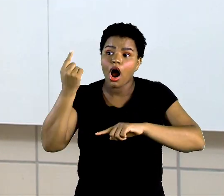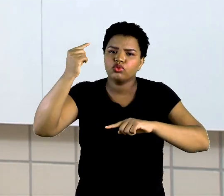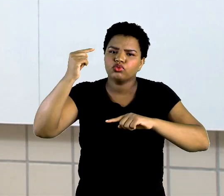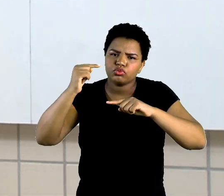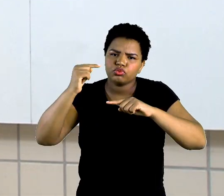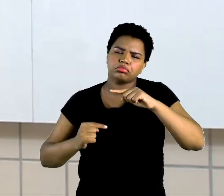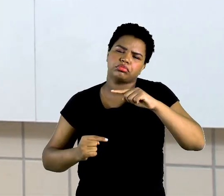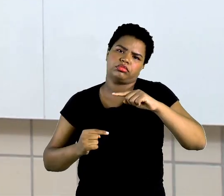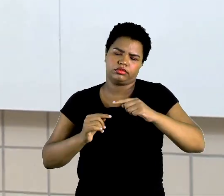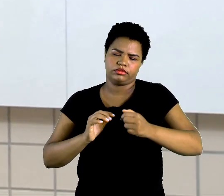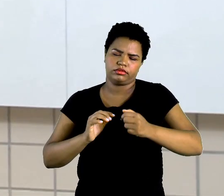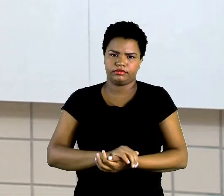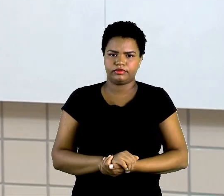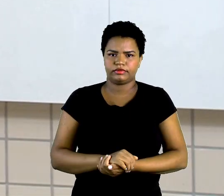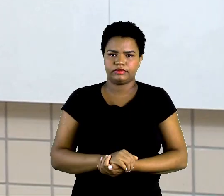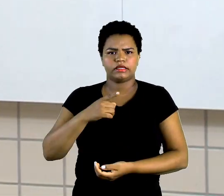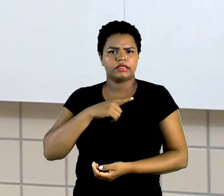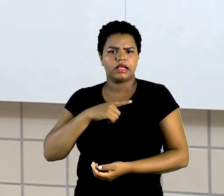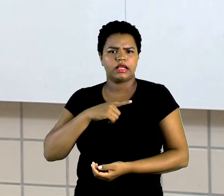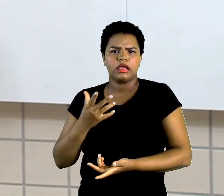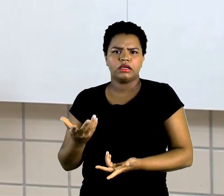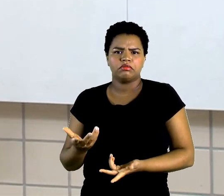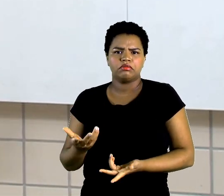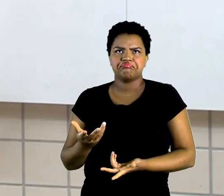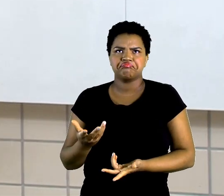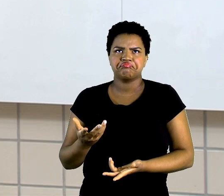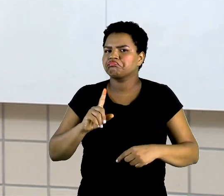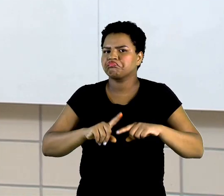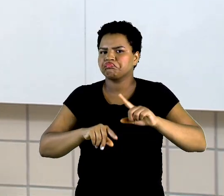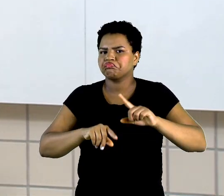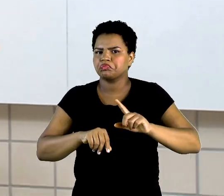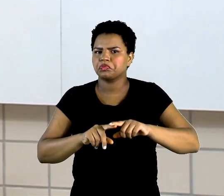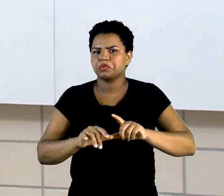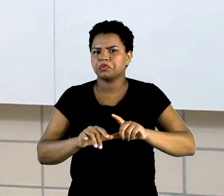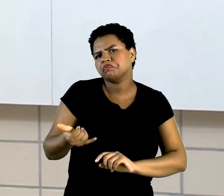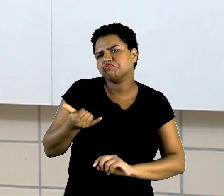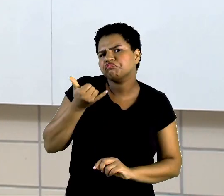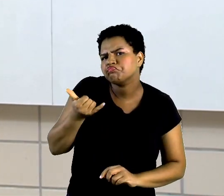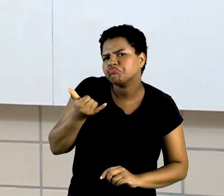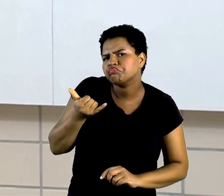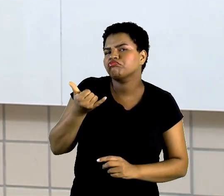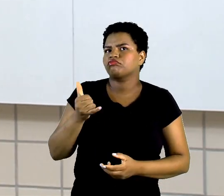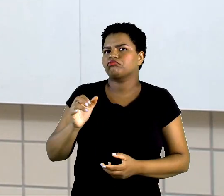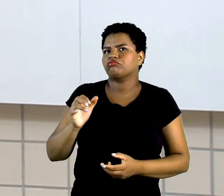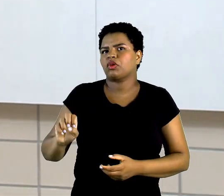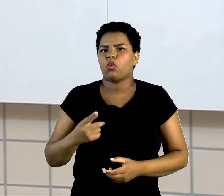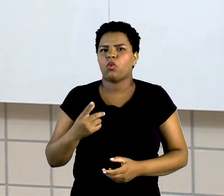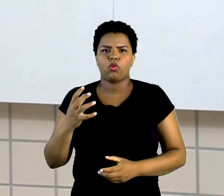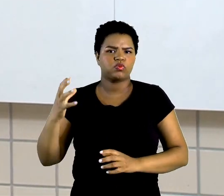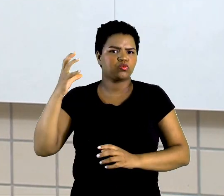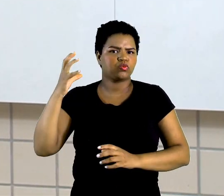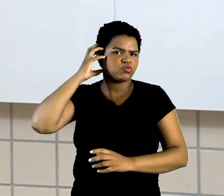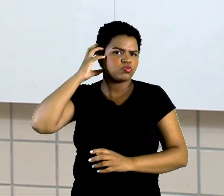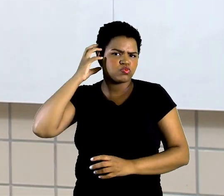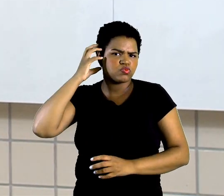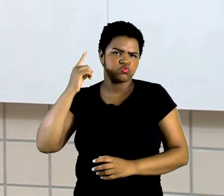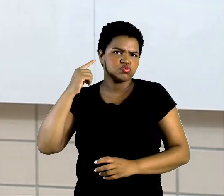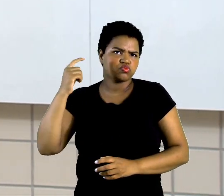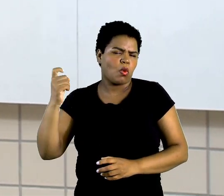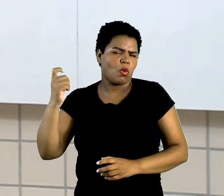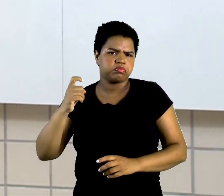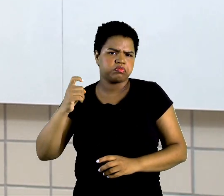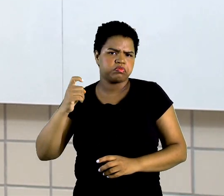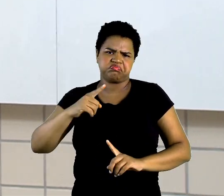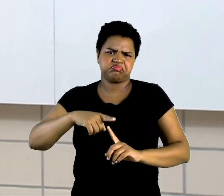eu tenho um aparelho, sendo ele ou celular, um aparelho de som, qualquer um tipo de